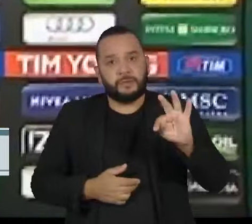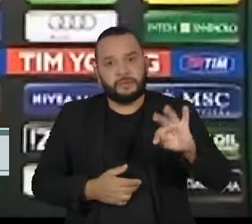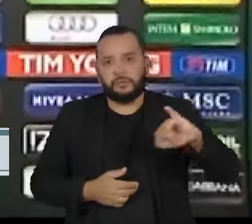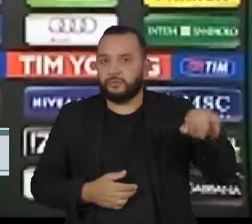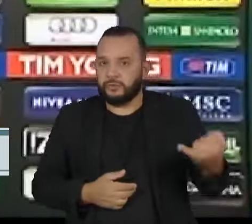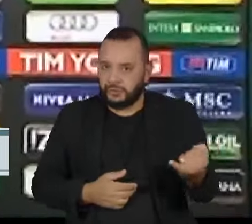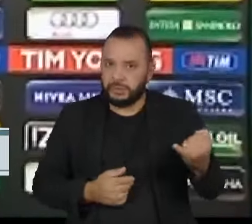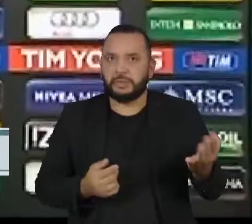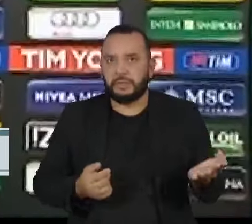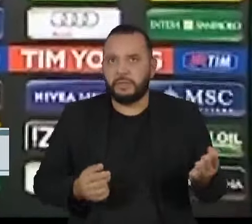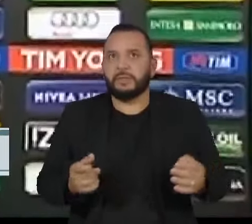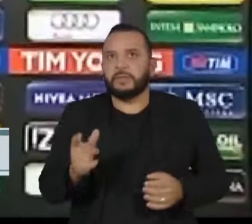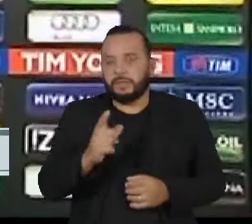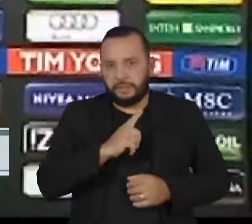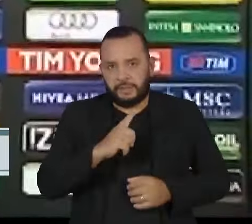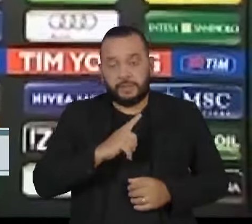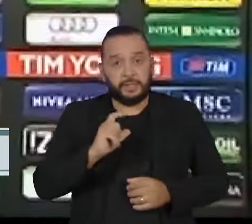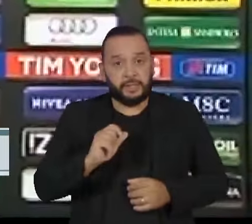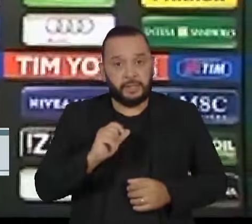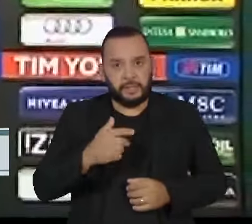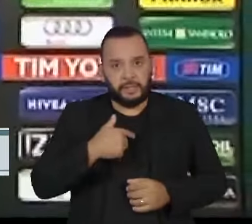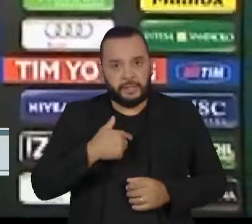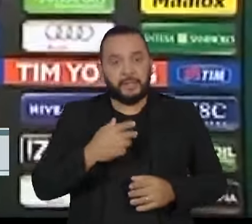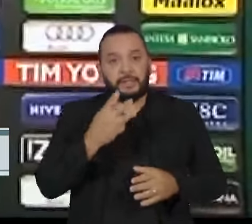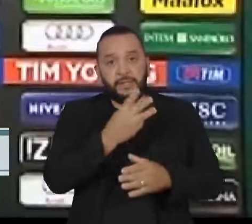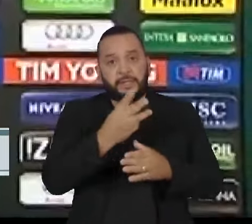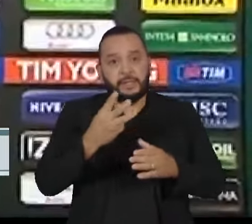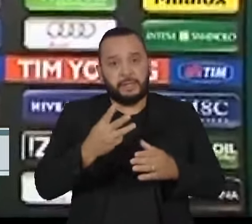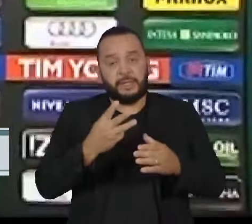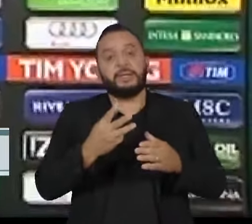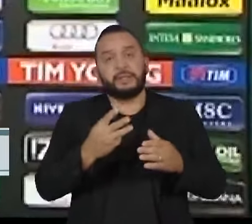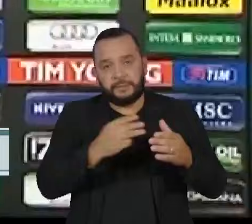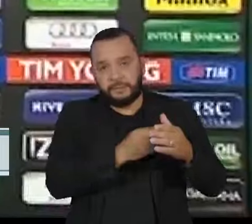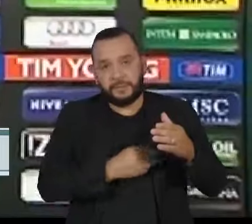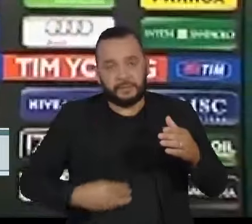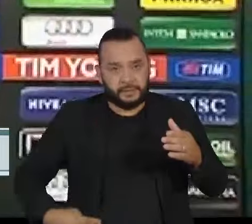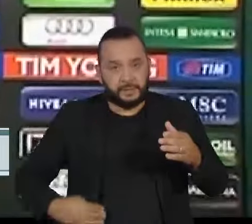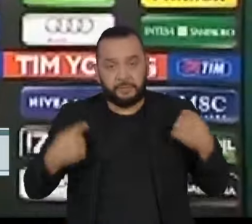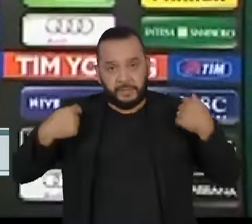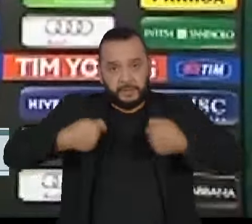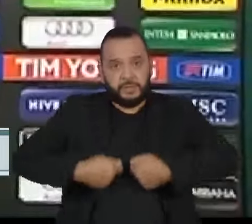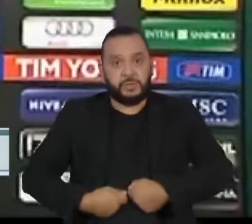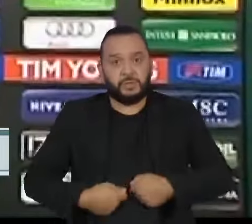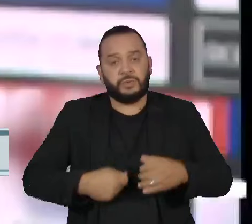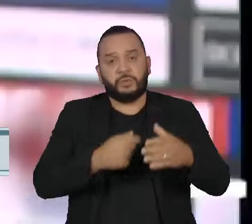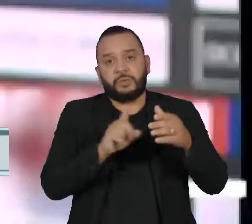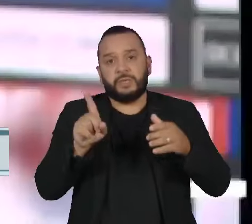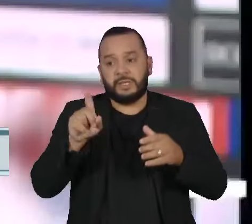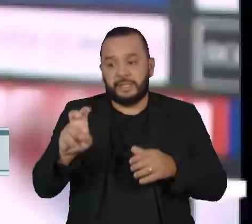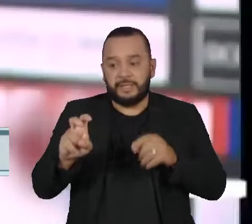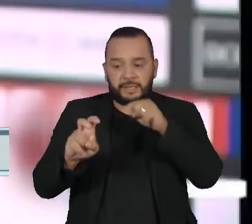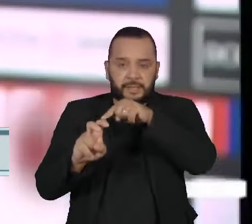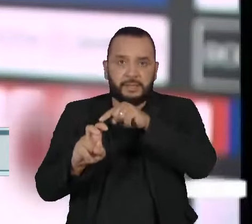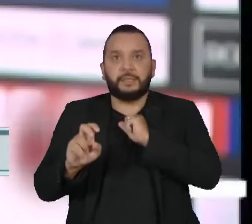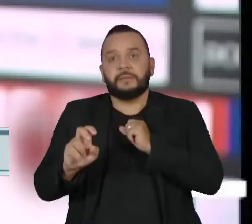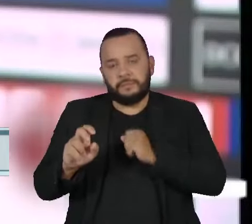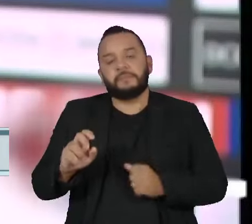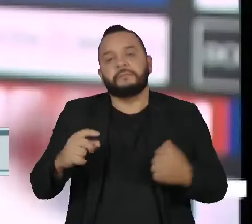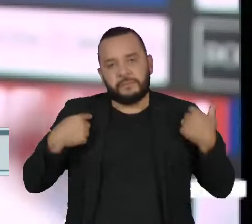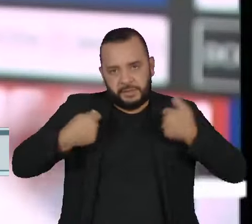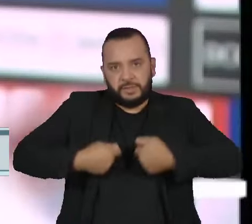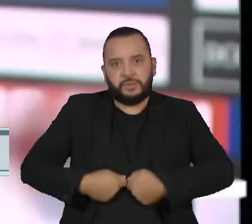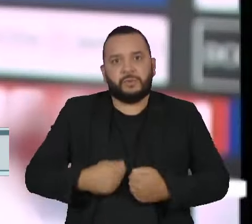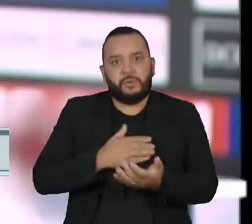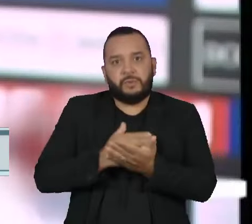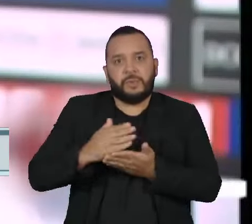Justiça composta por 15 dos 33 ministros com mais tempo de atuação na corte começa hoje a